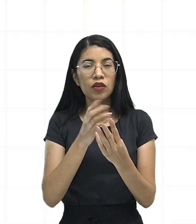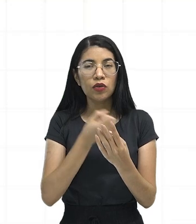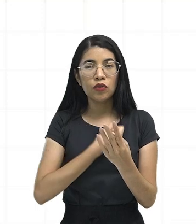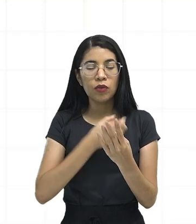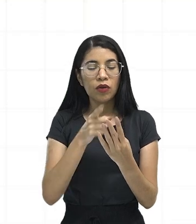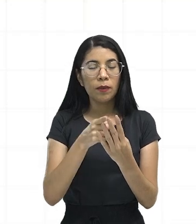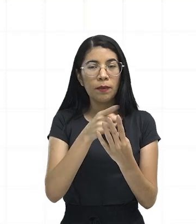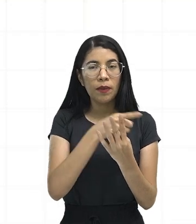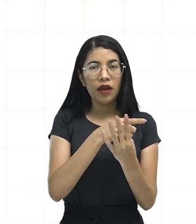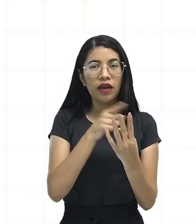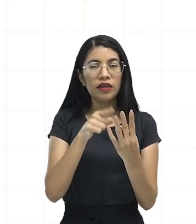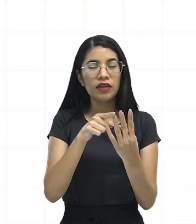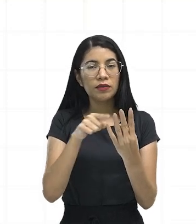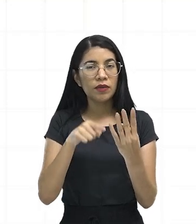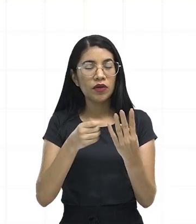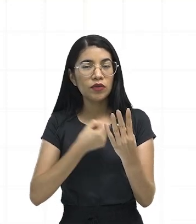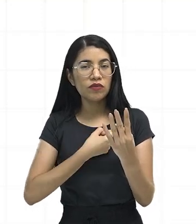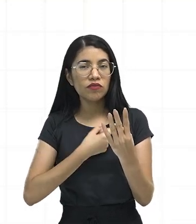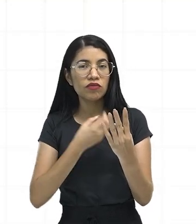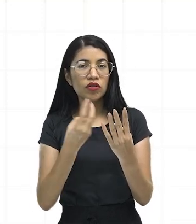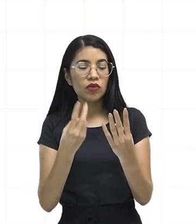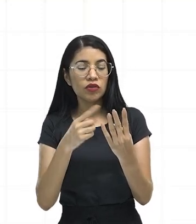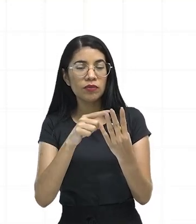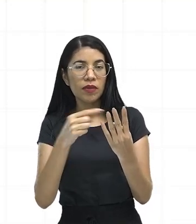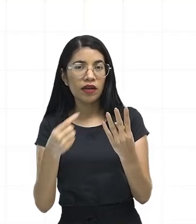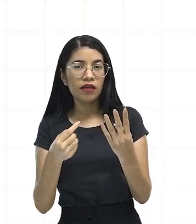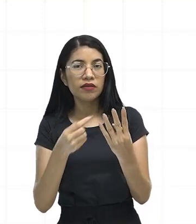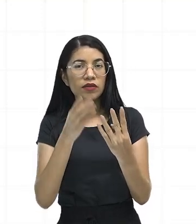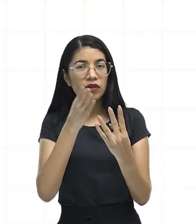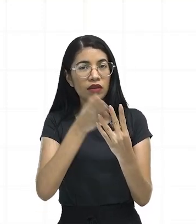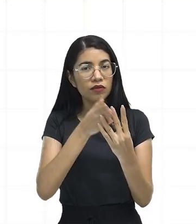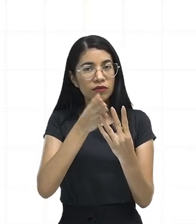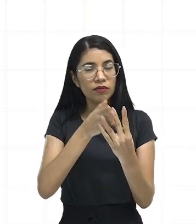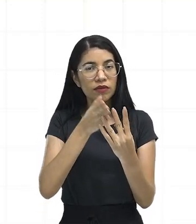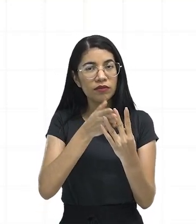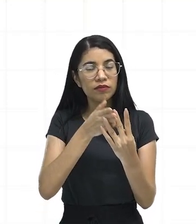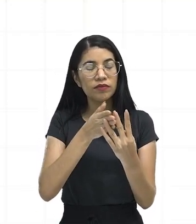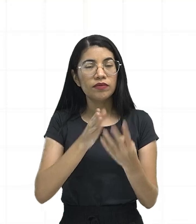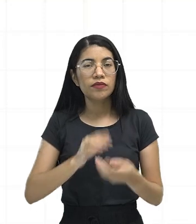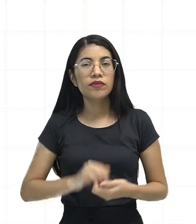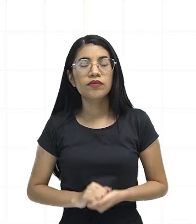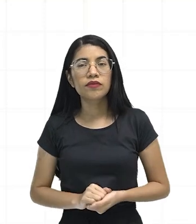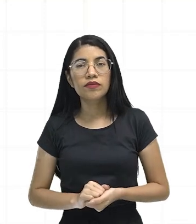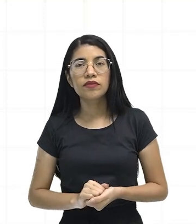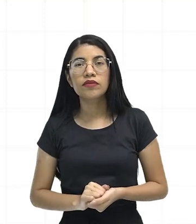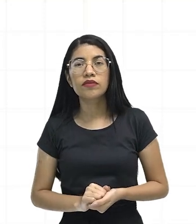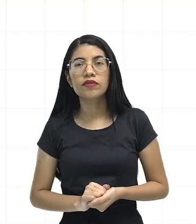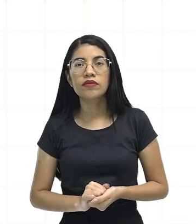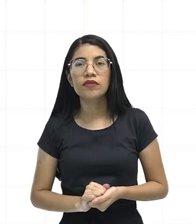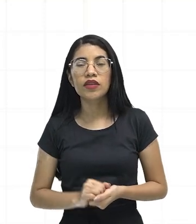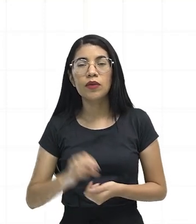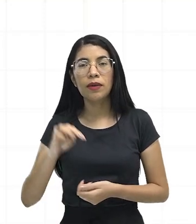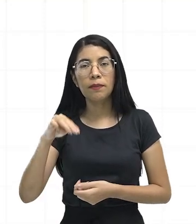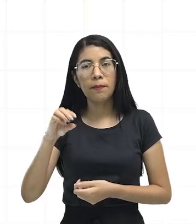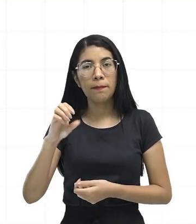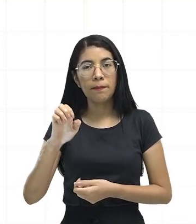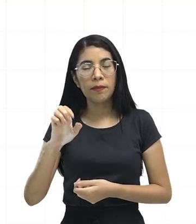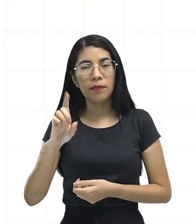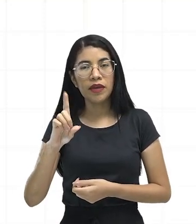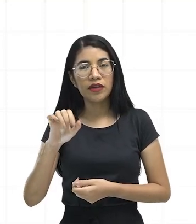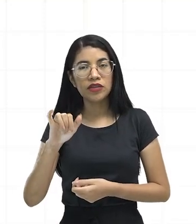lado, 2 números para o outro lado, ok? Então, como o próprio nome diz,